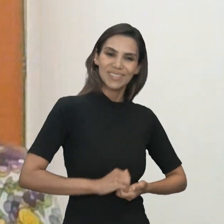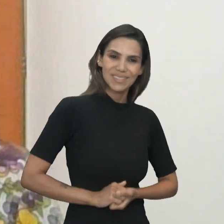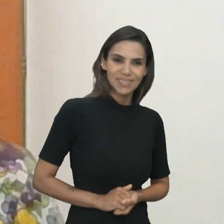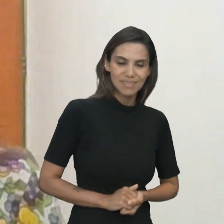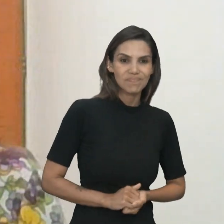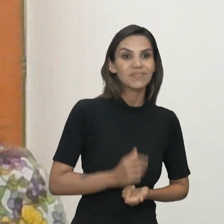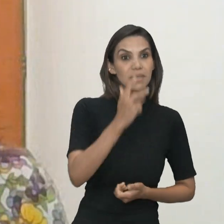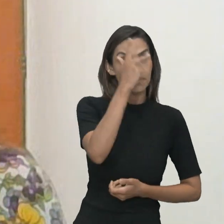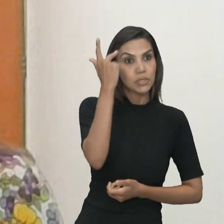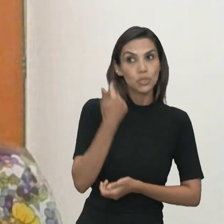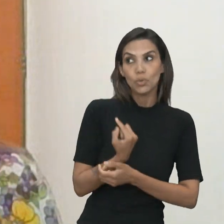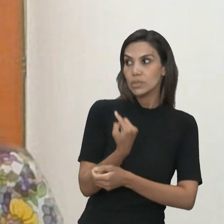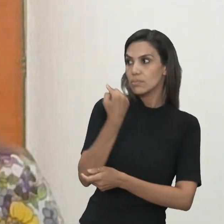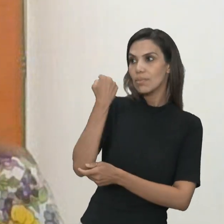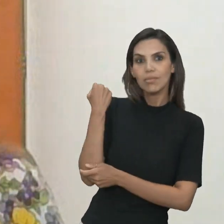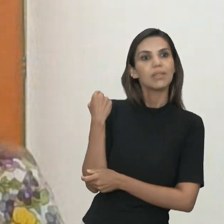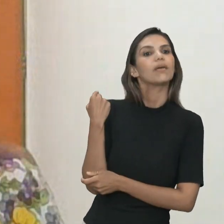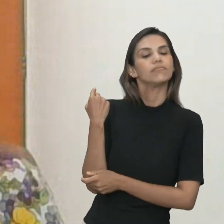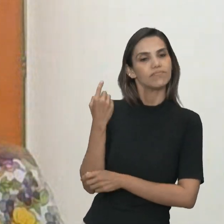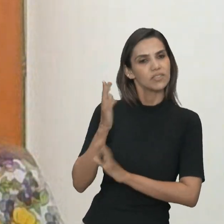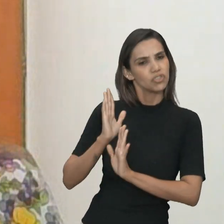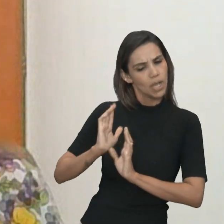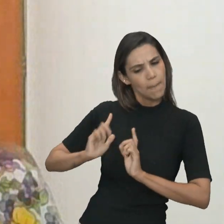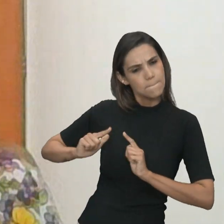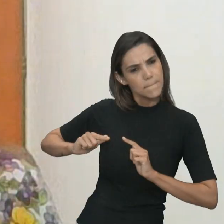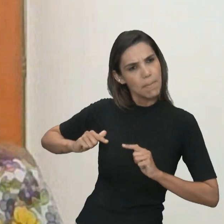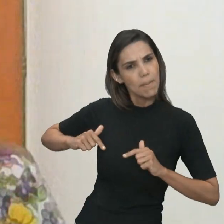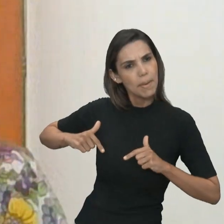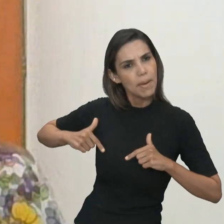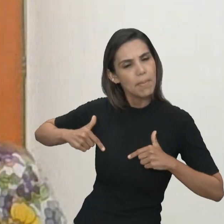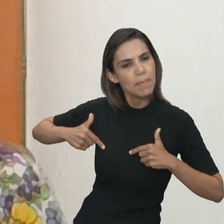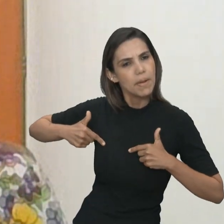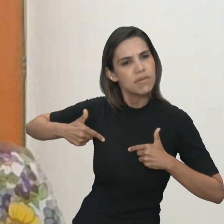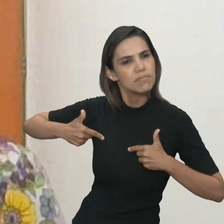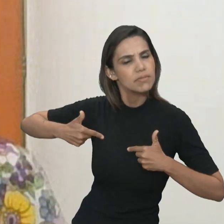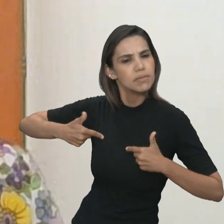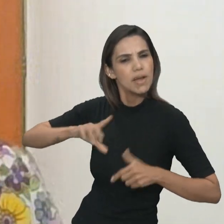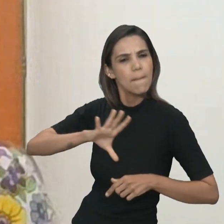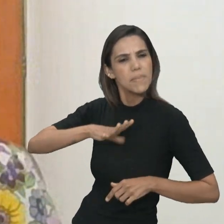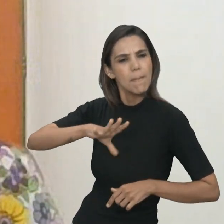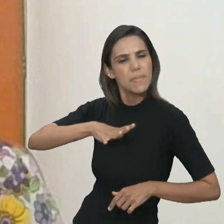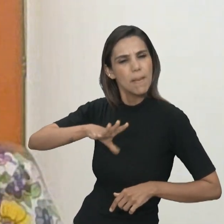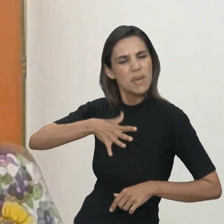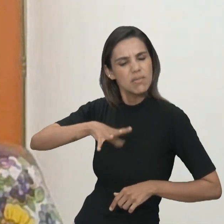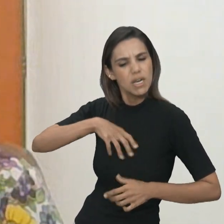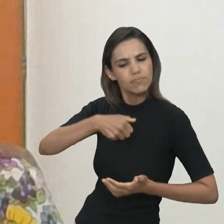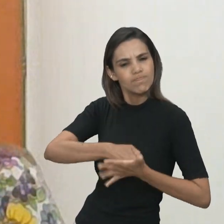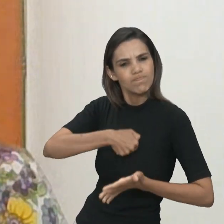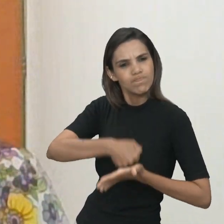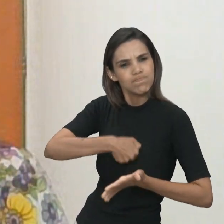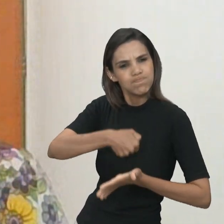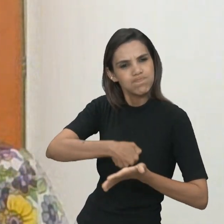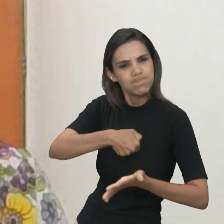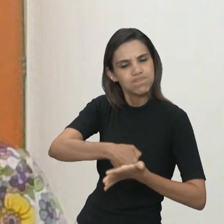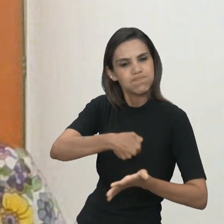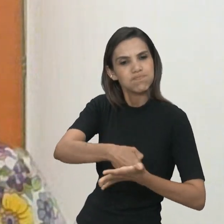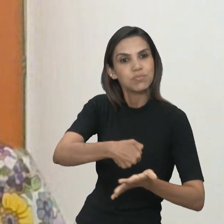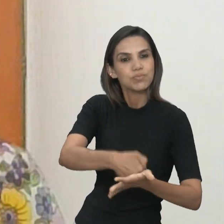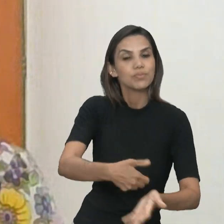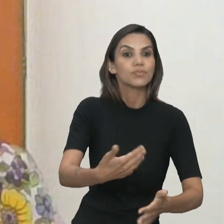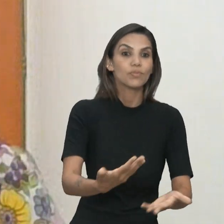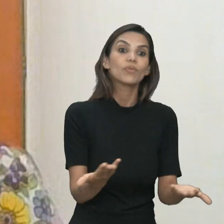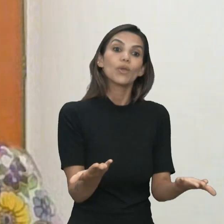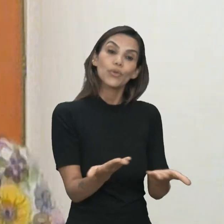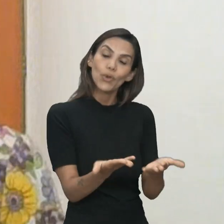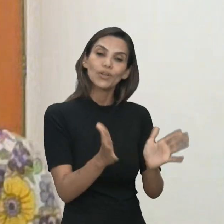antes de nós tiveram, digamos assim, a ousadia de pleitear essa briga e hoje a gente tem. Então, o